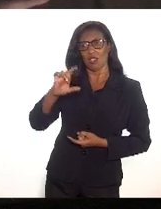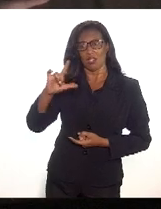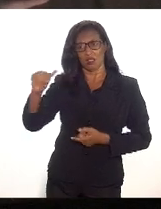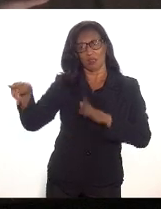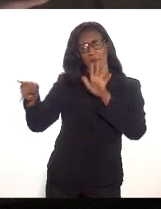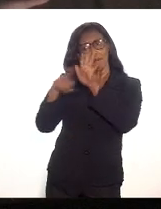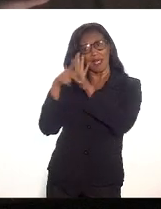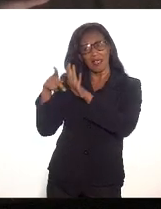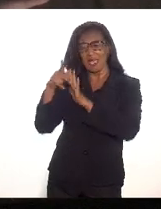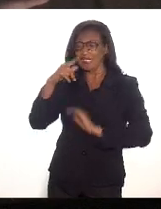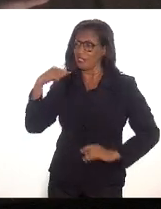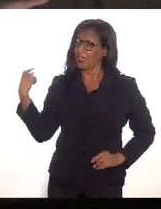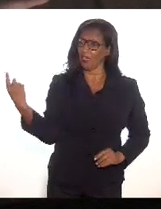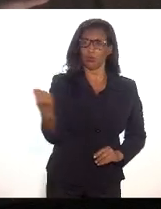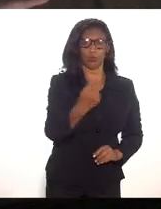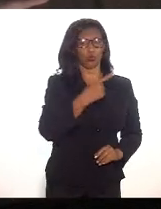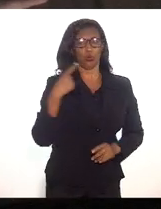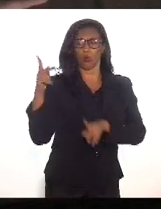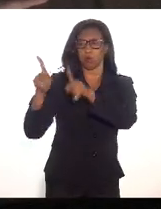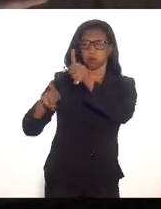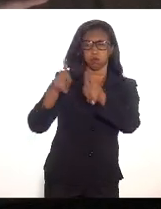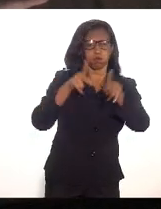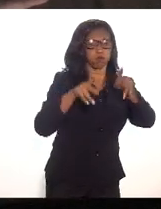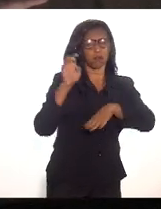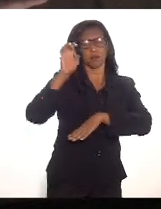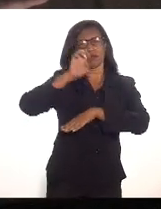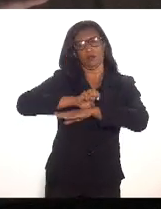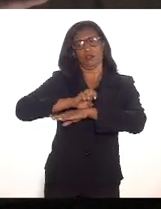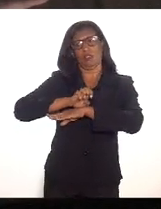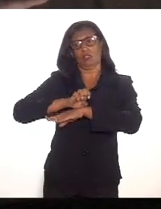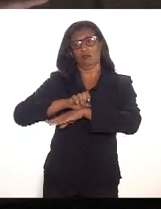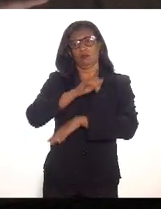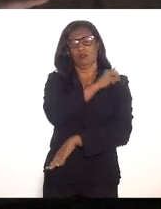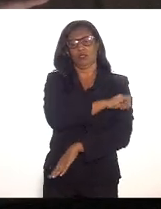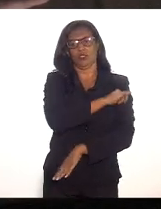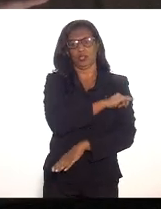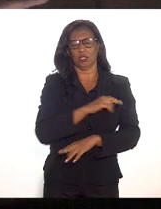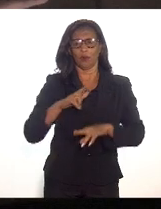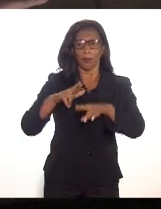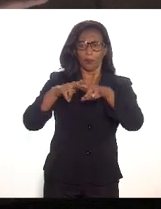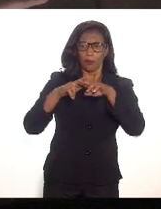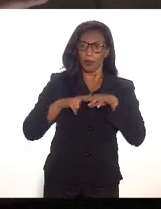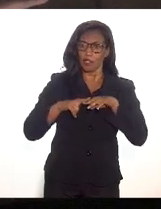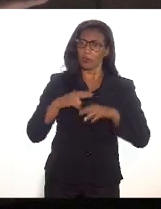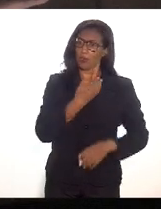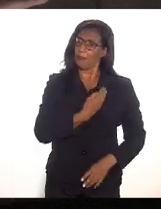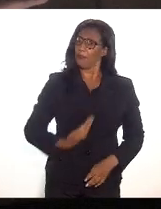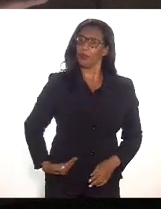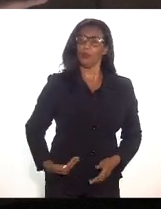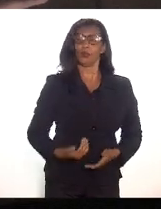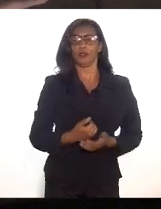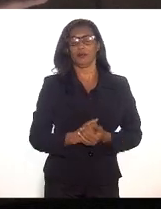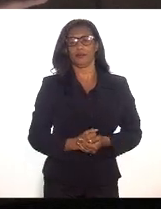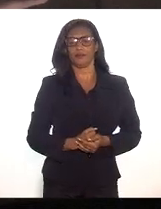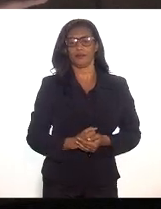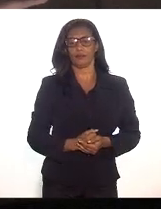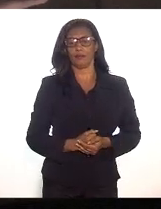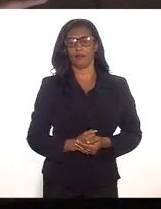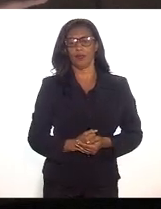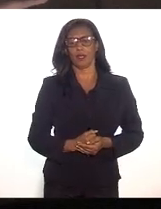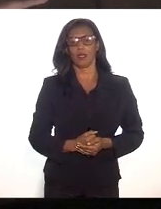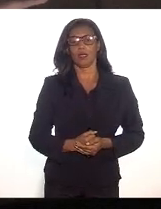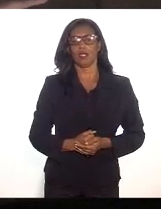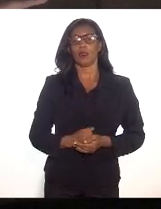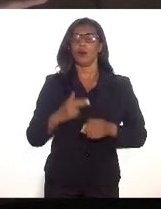pertence a toda a população do nosso estado do Rio de Janeiro. Por isso que ela tem que ser pública. Por isso que sempre lutei contra